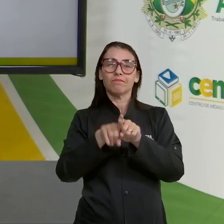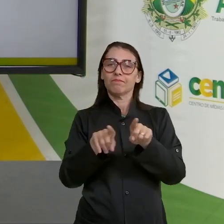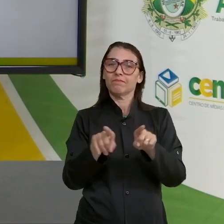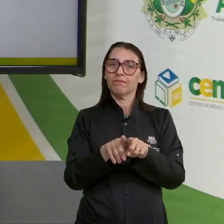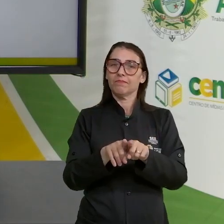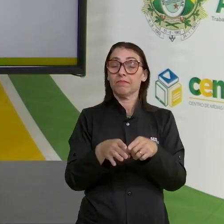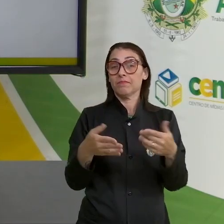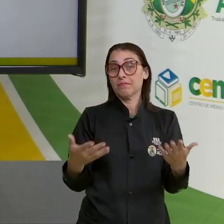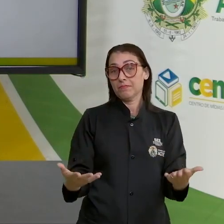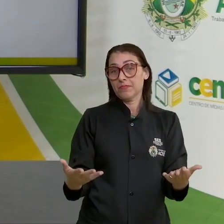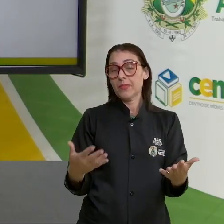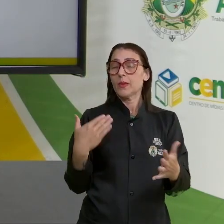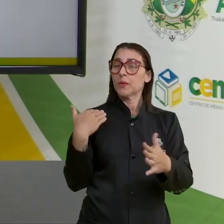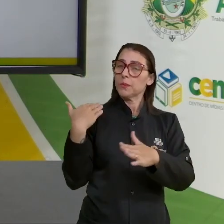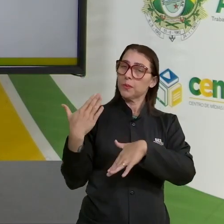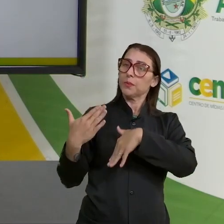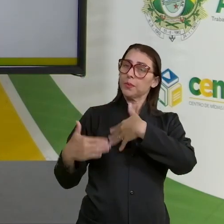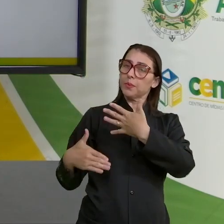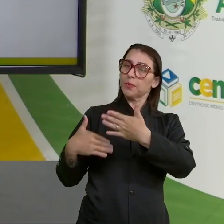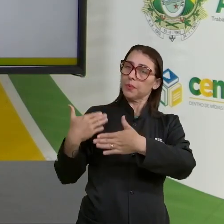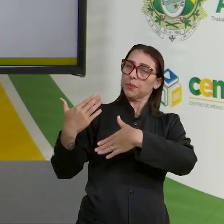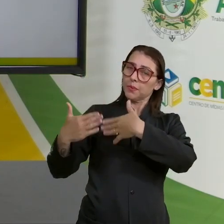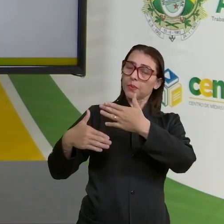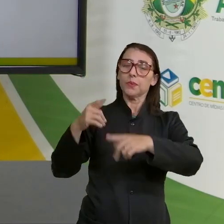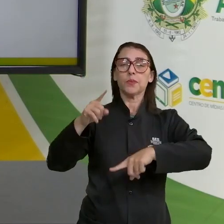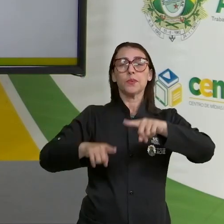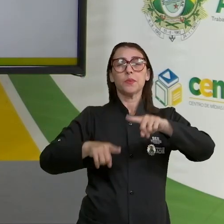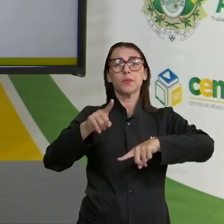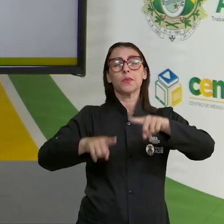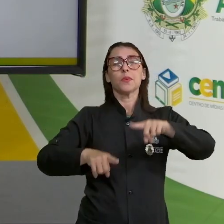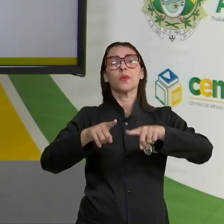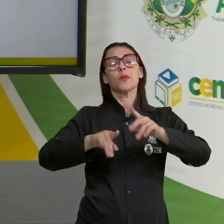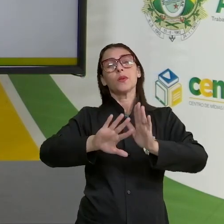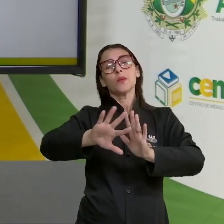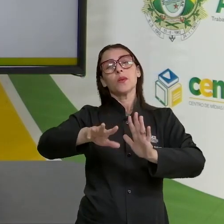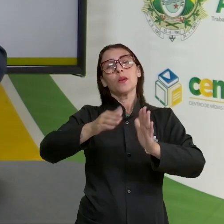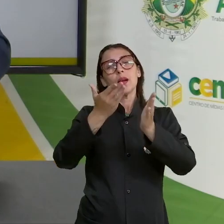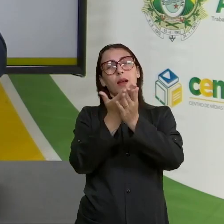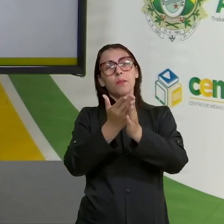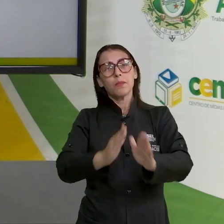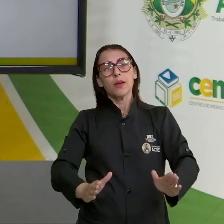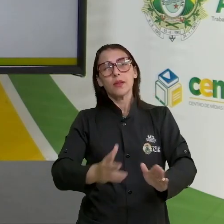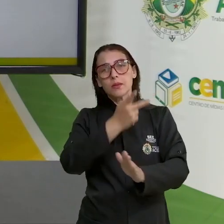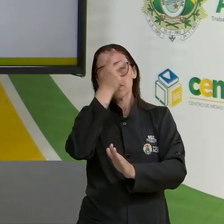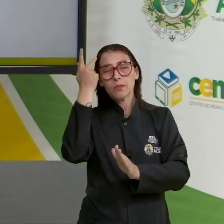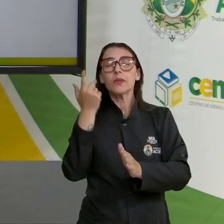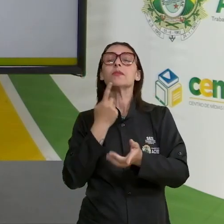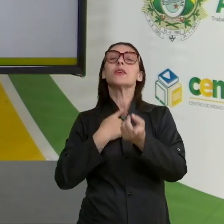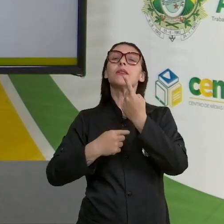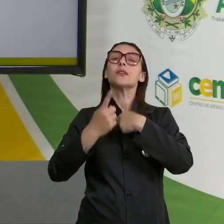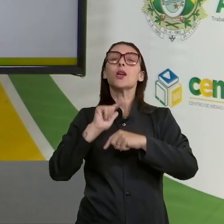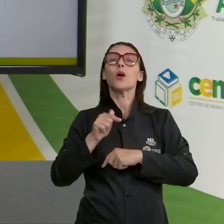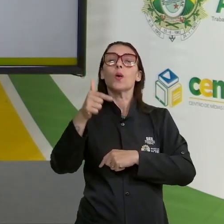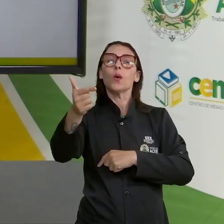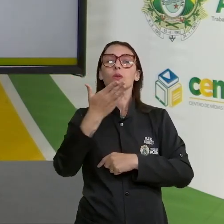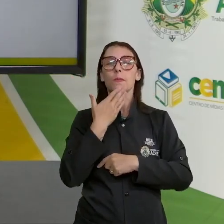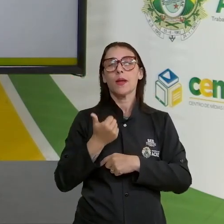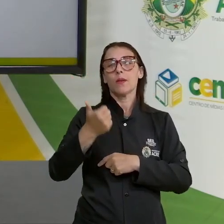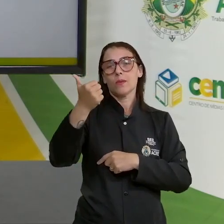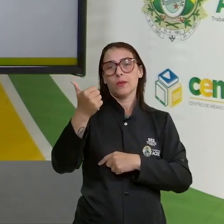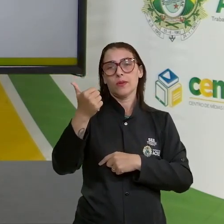mensagens. Então, com o passar do tempo, os produtos foram ficando obsoletos. As pessoas começaram a desejar outros tipos